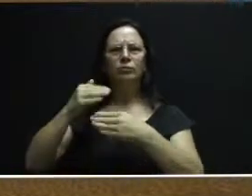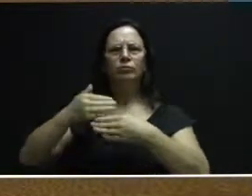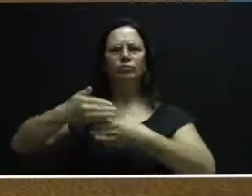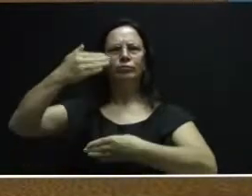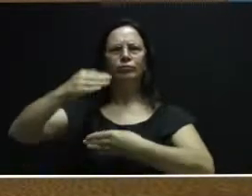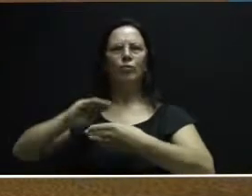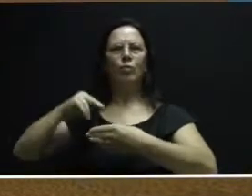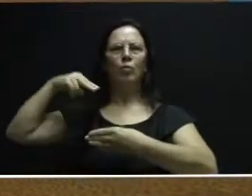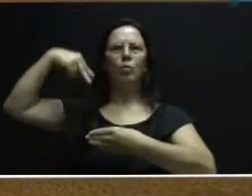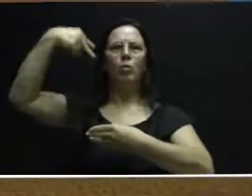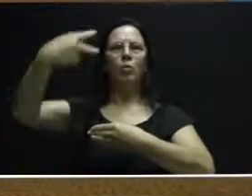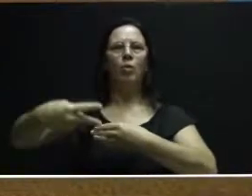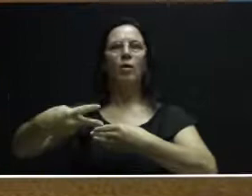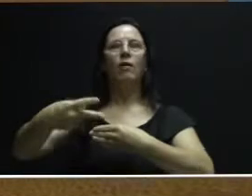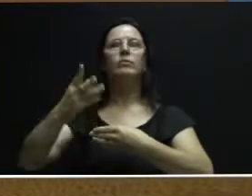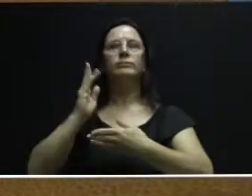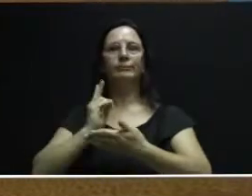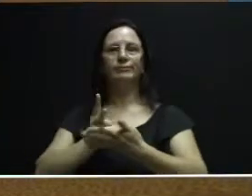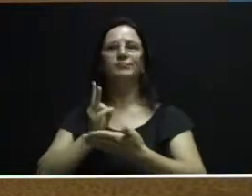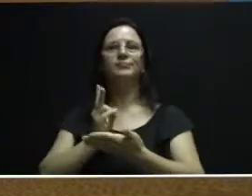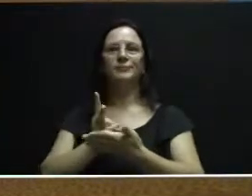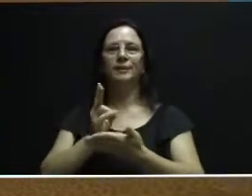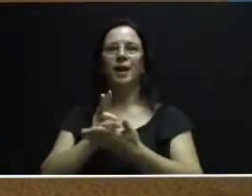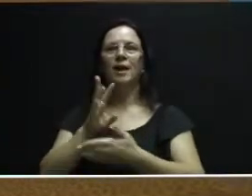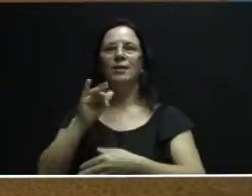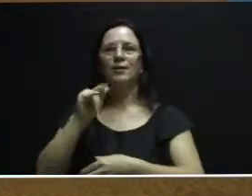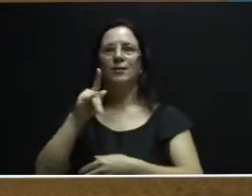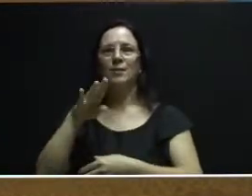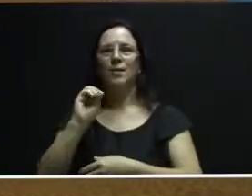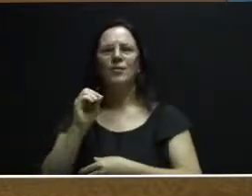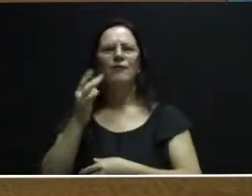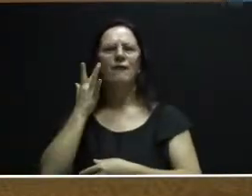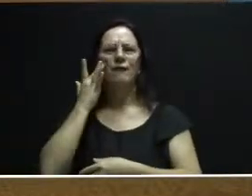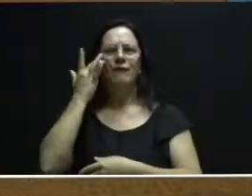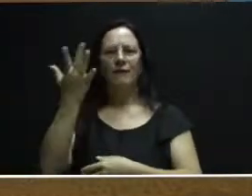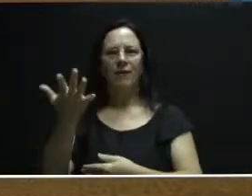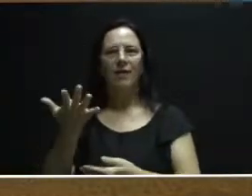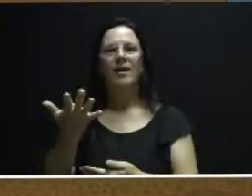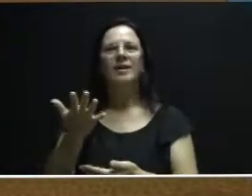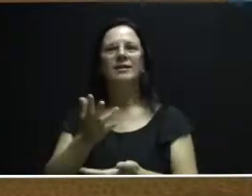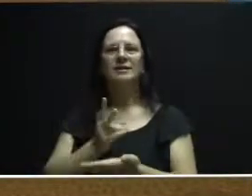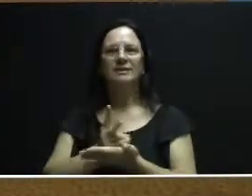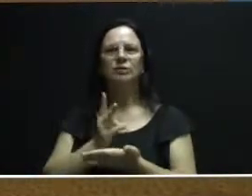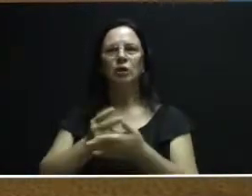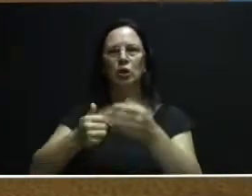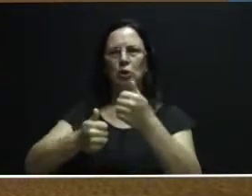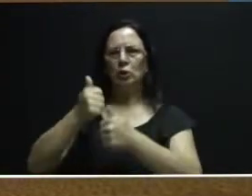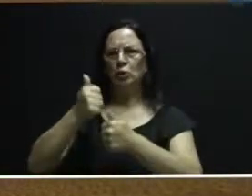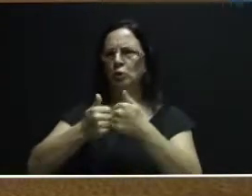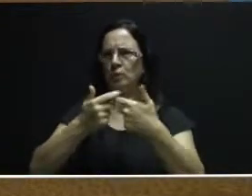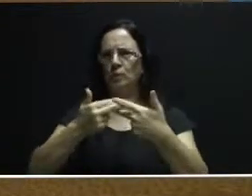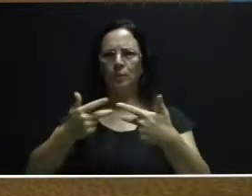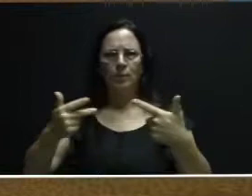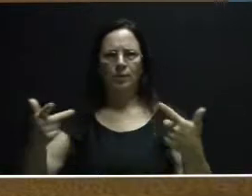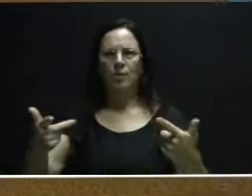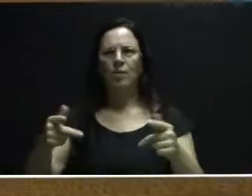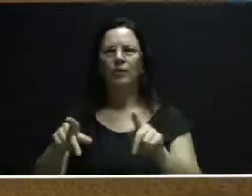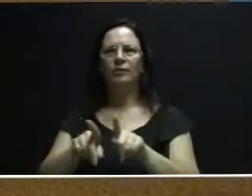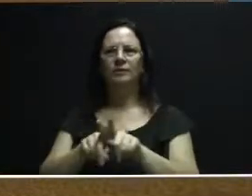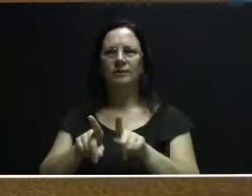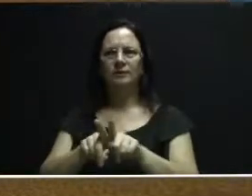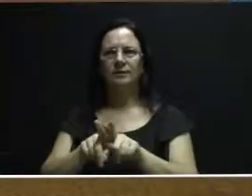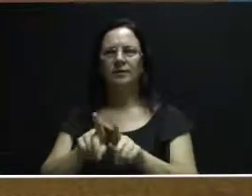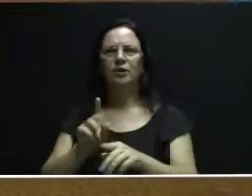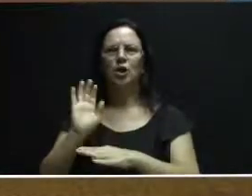já estava dentro do centro esportivo. Então era uma certa facilidade. Tive acesso a vários esportes, né? Tive esse privilégio